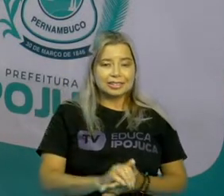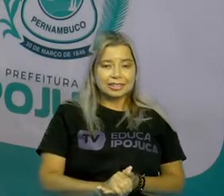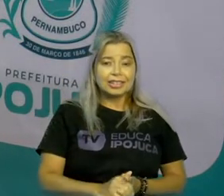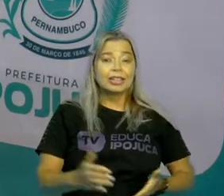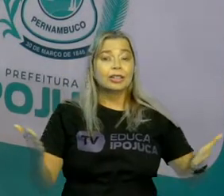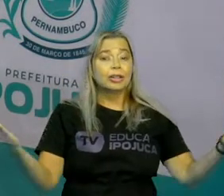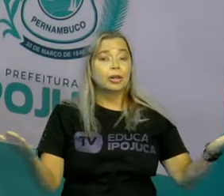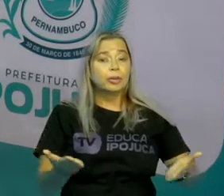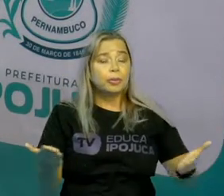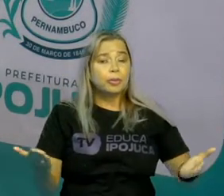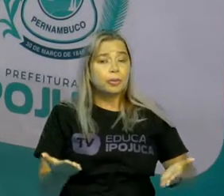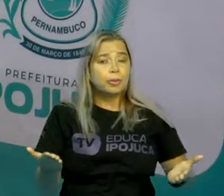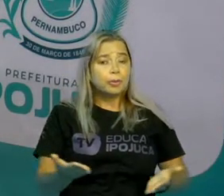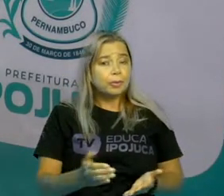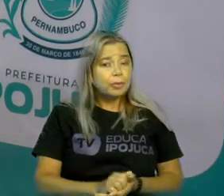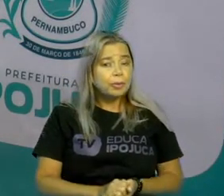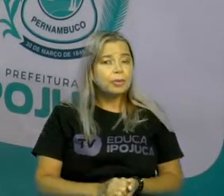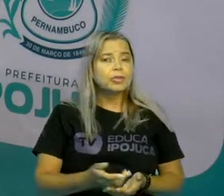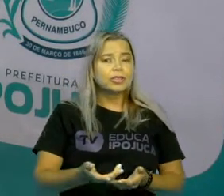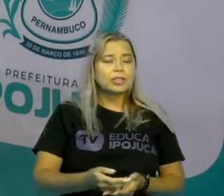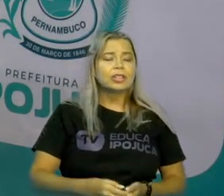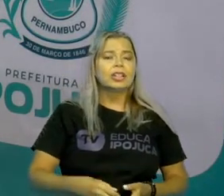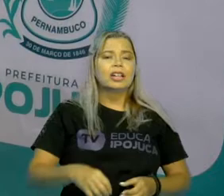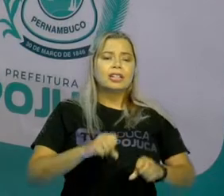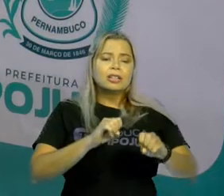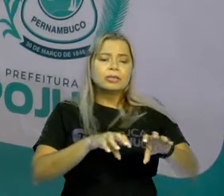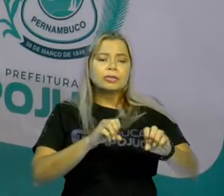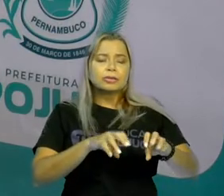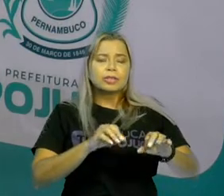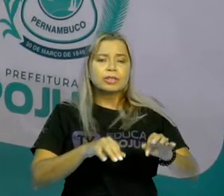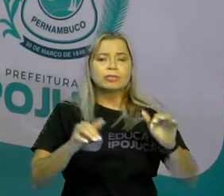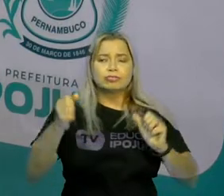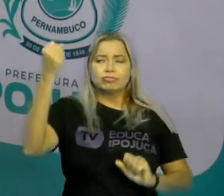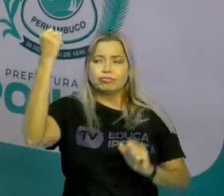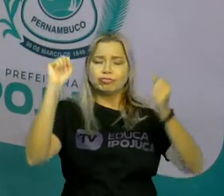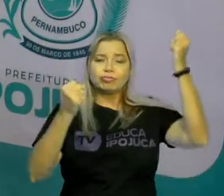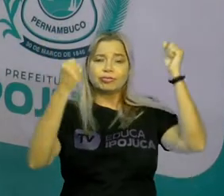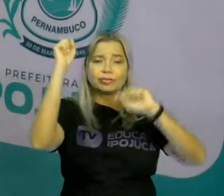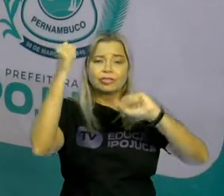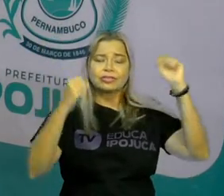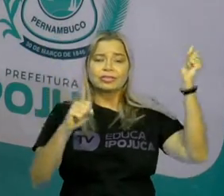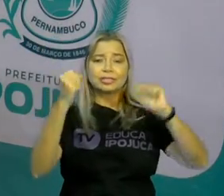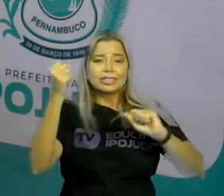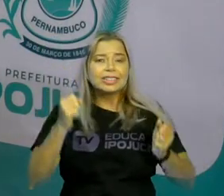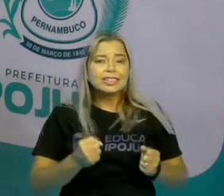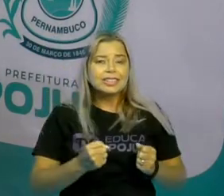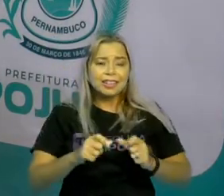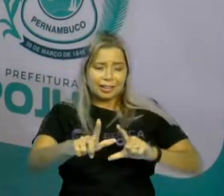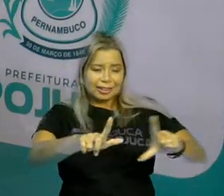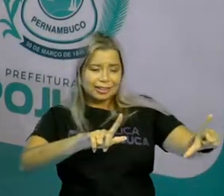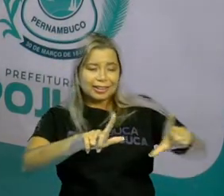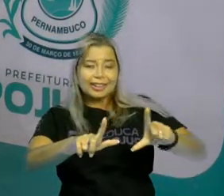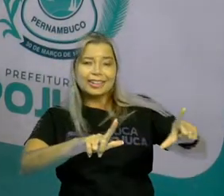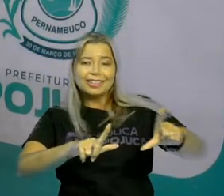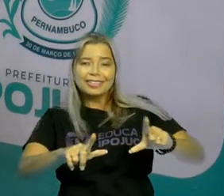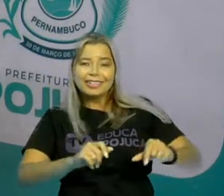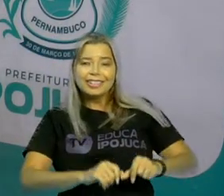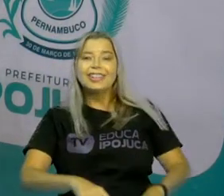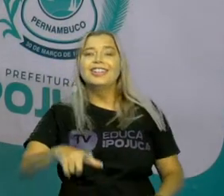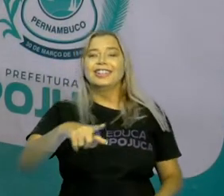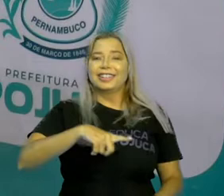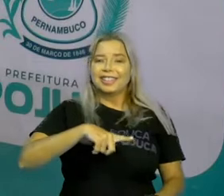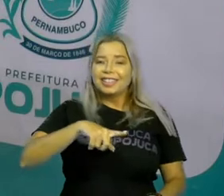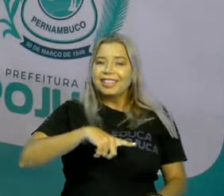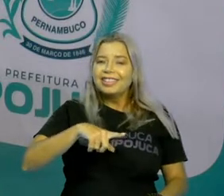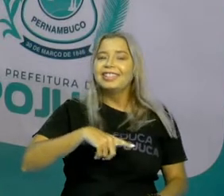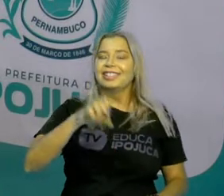Educação Física, EJA Fase 2. E aí, que interessante, Educação Física aqui na TV, mas tem sim Educação Física